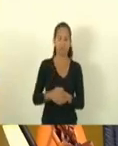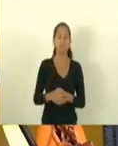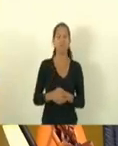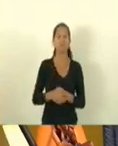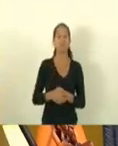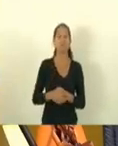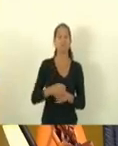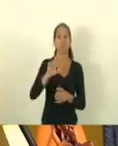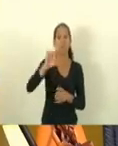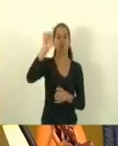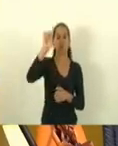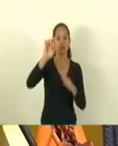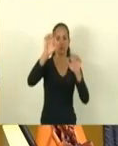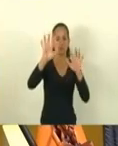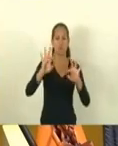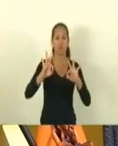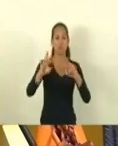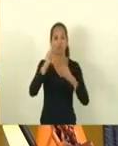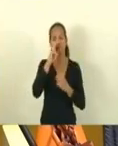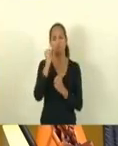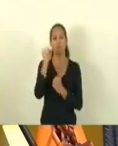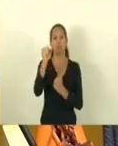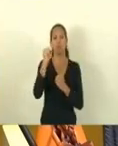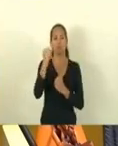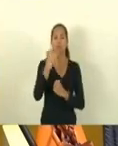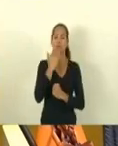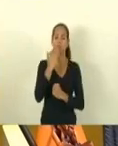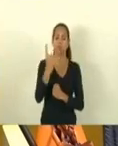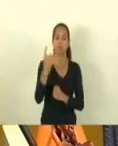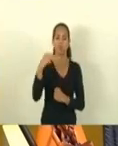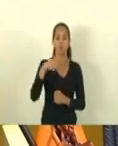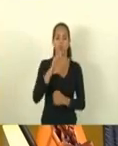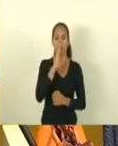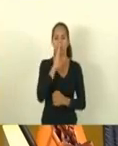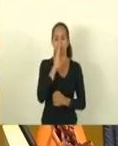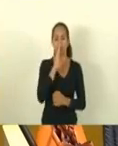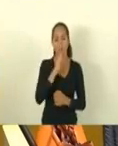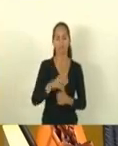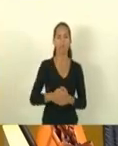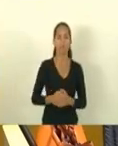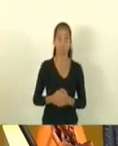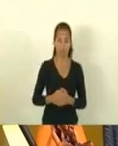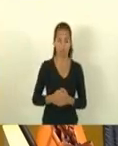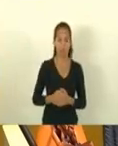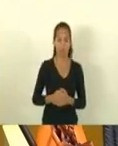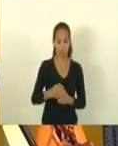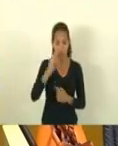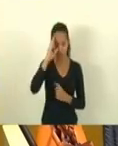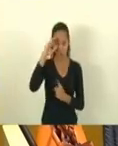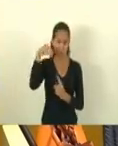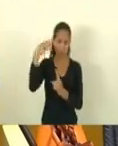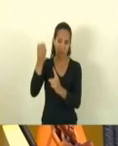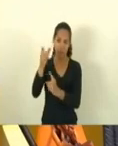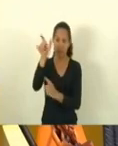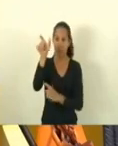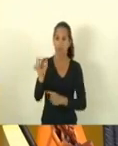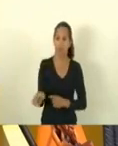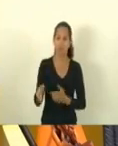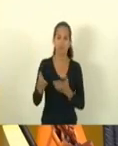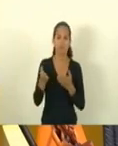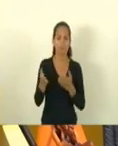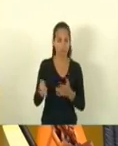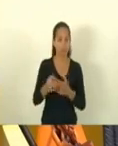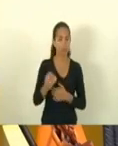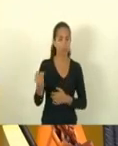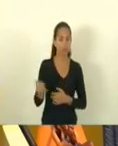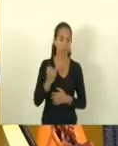que Deus dê força a todos eles, e peço então um minuto de silêncio em homenagem a essa pessoa que foi